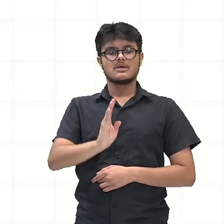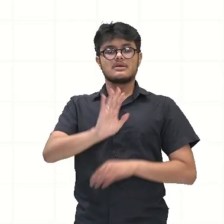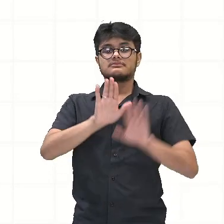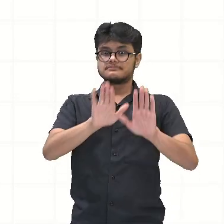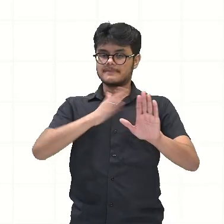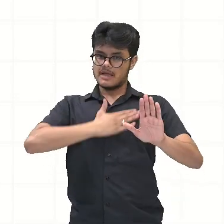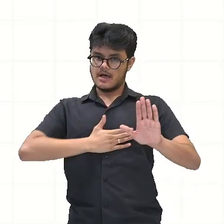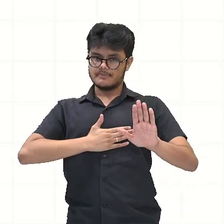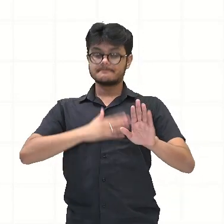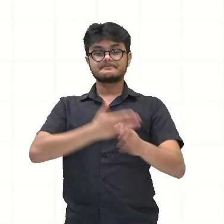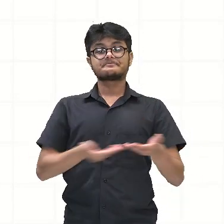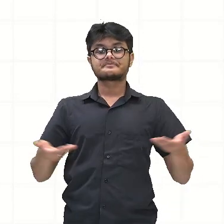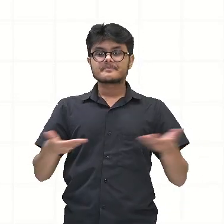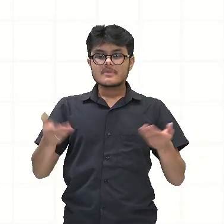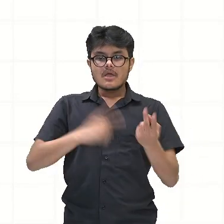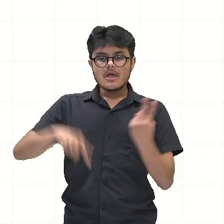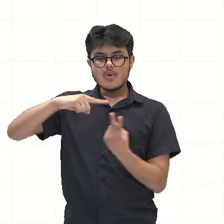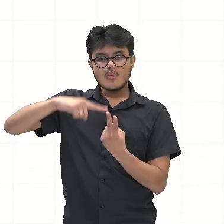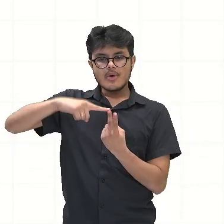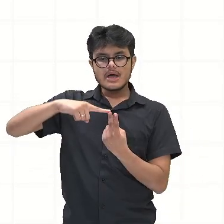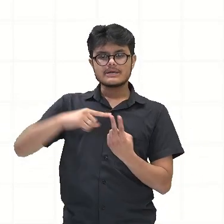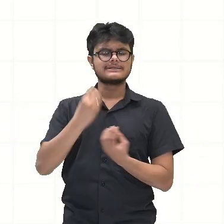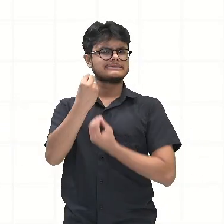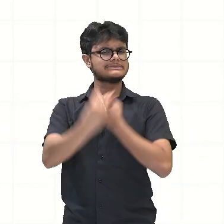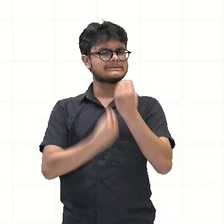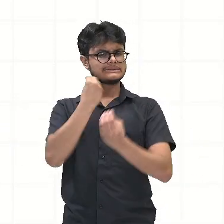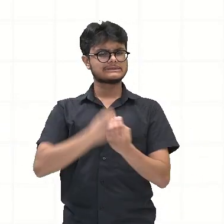Para encontrar as raízes, eu vou fazer